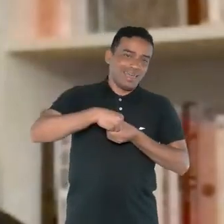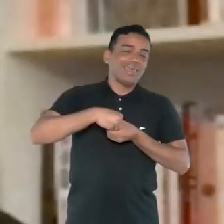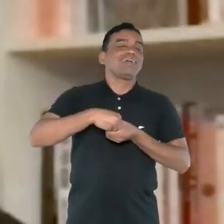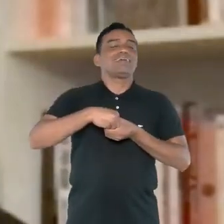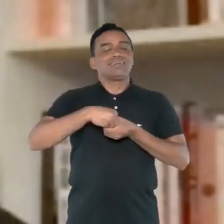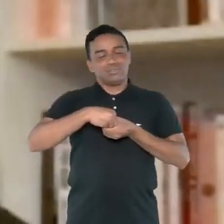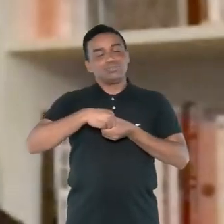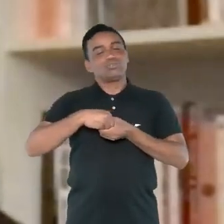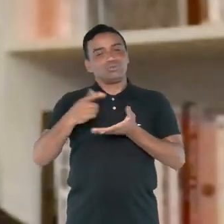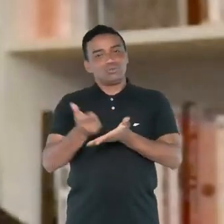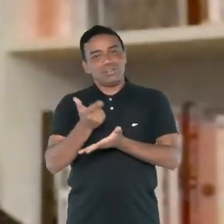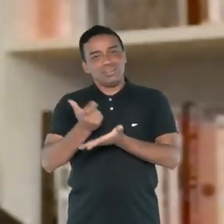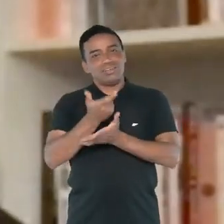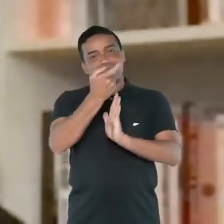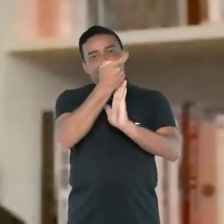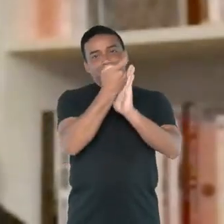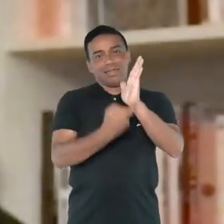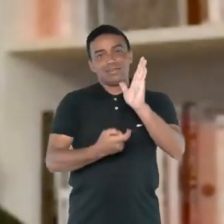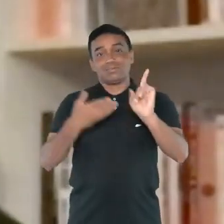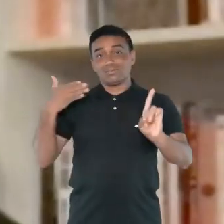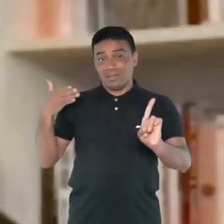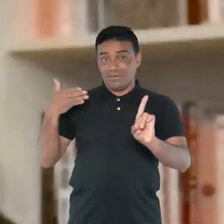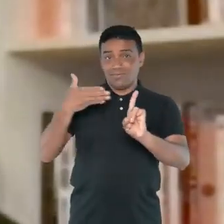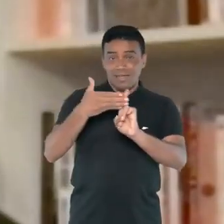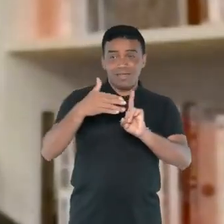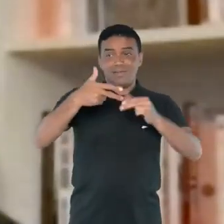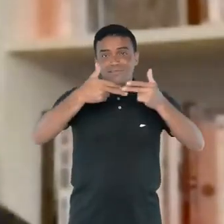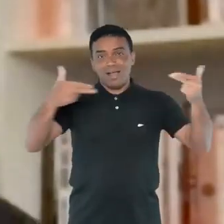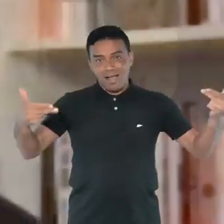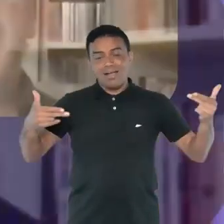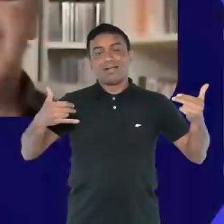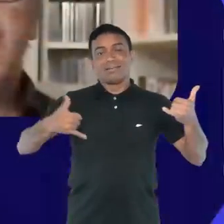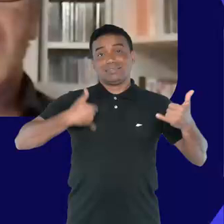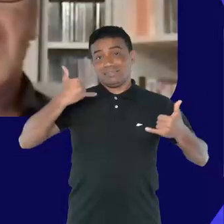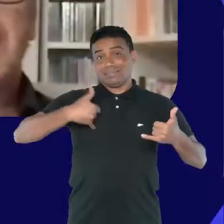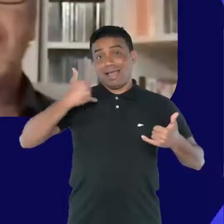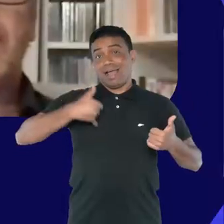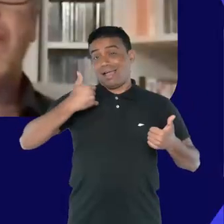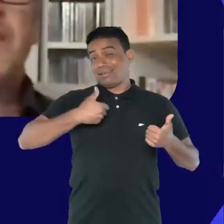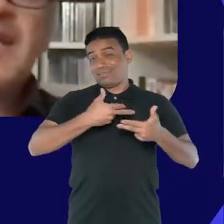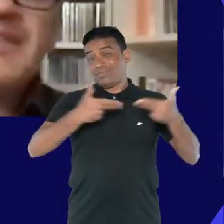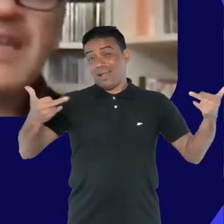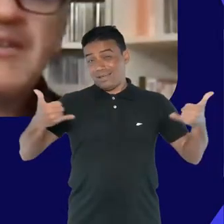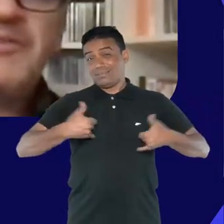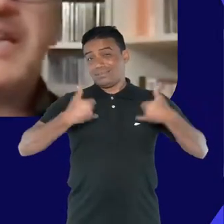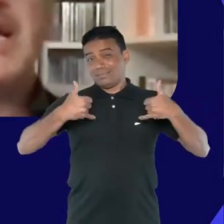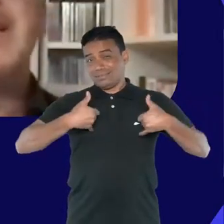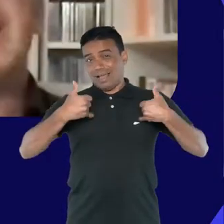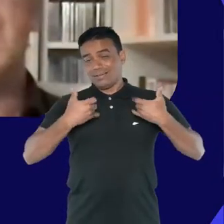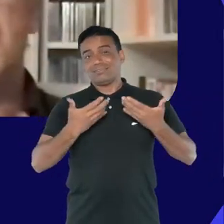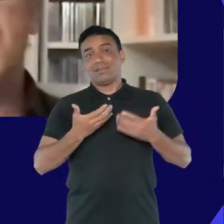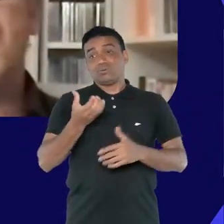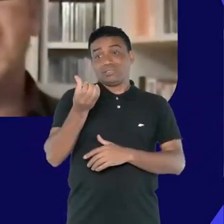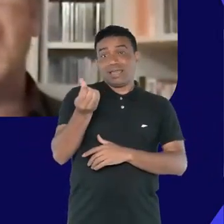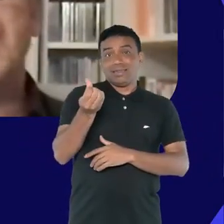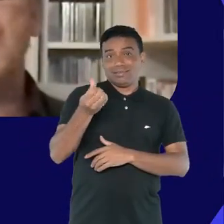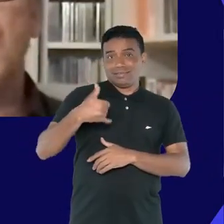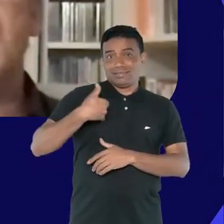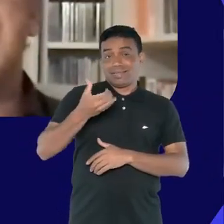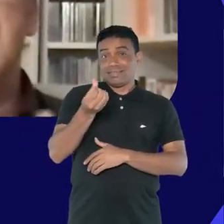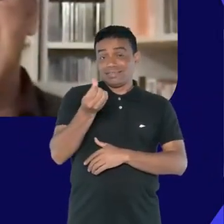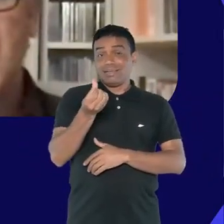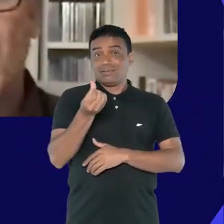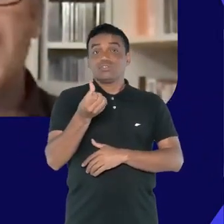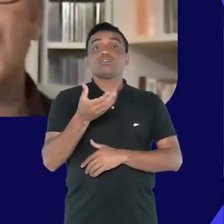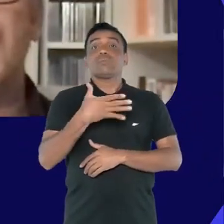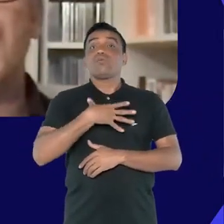textos que também se referem um pouco a diversas idades, e no caso de 6 anos era a idade que o meu filho mais